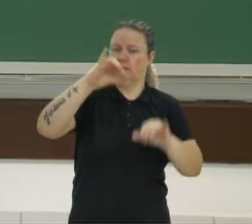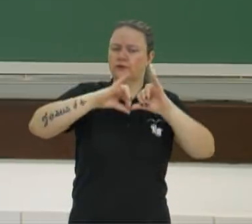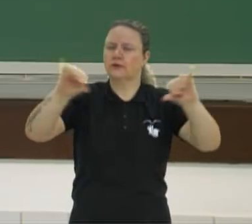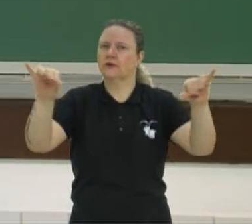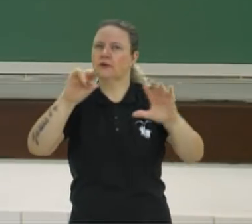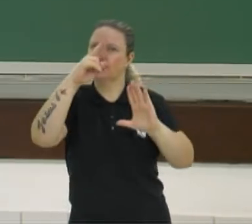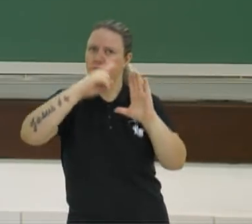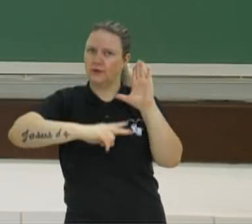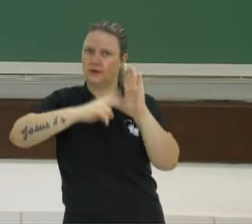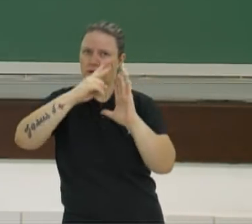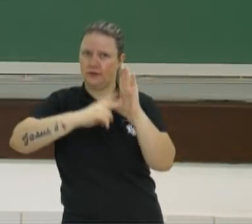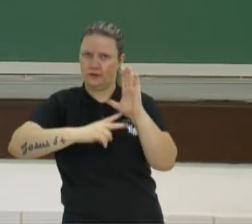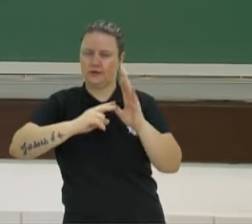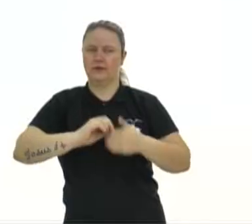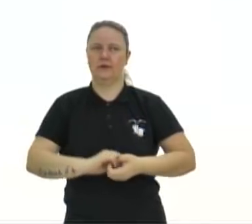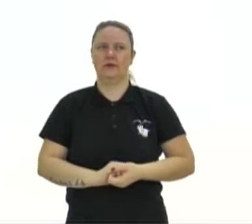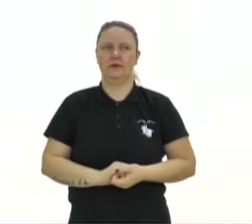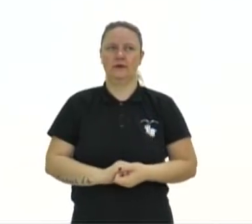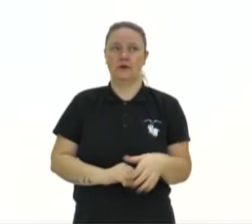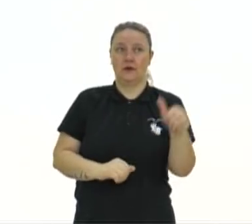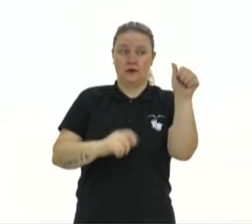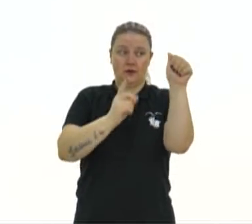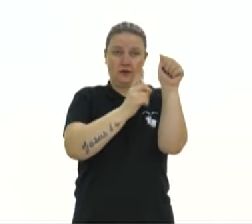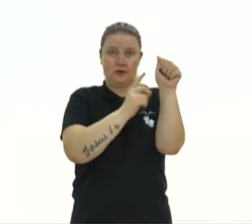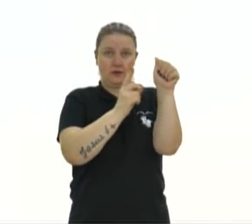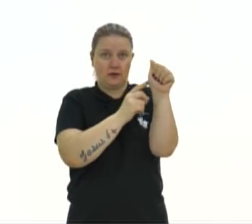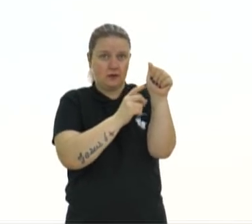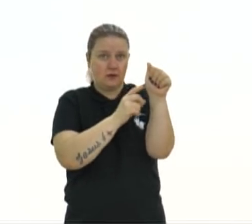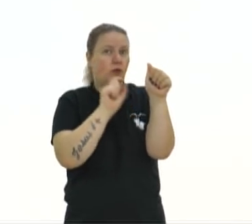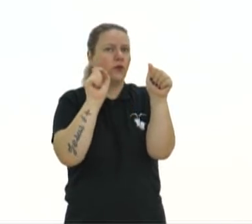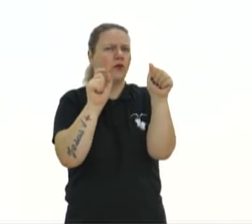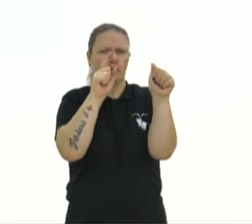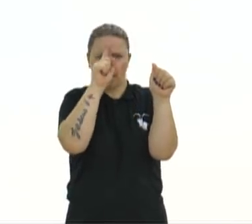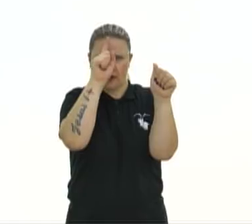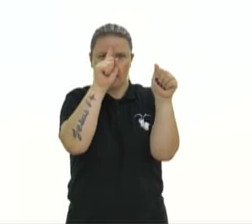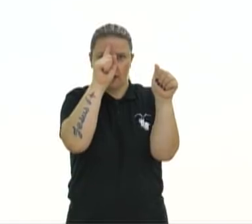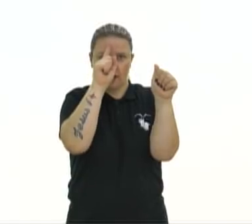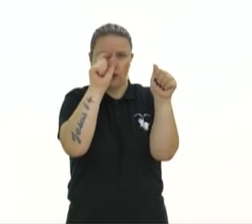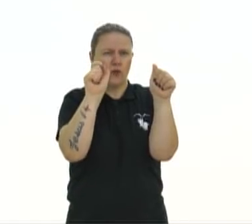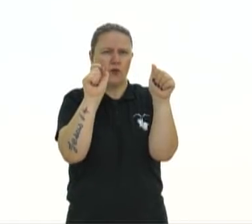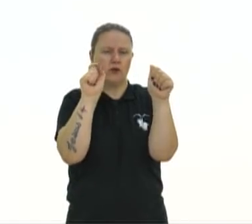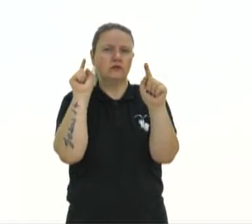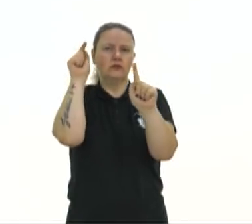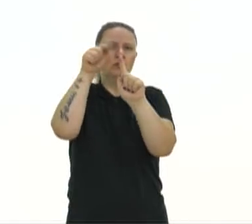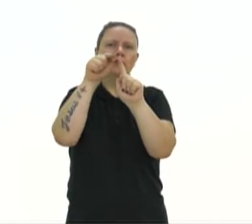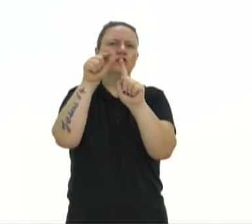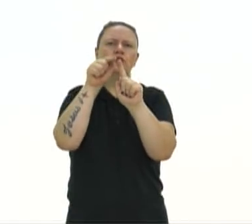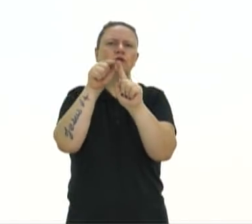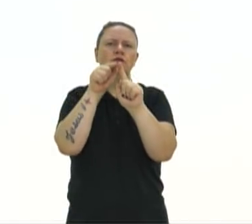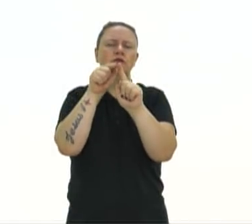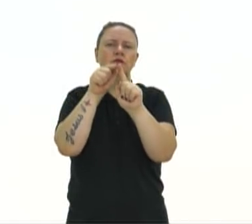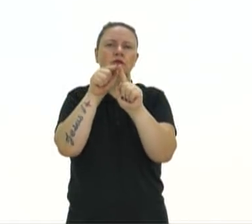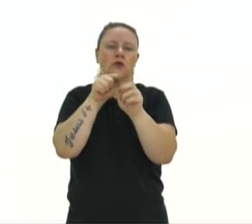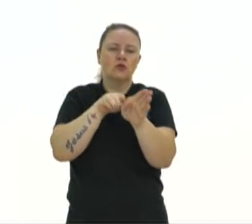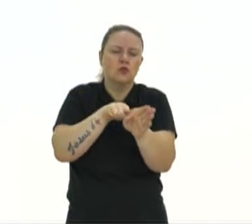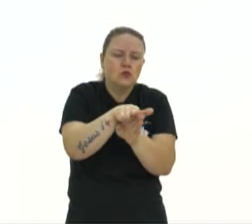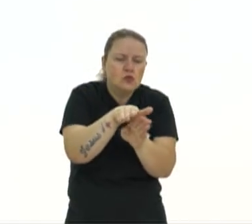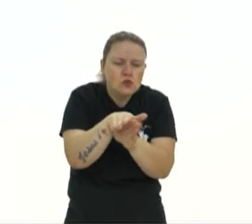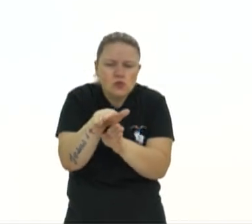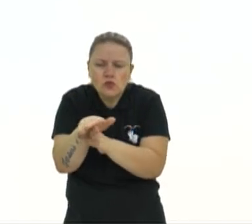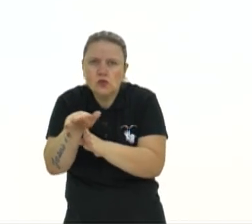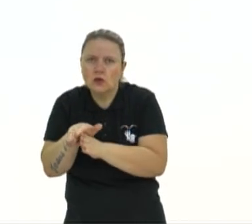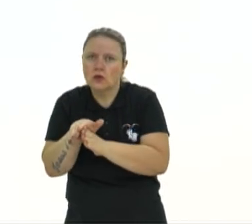você marcou a letra A ideia central da notícia é informar sobre um guia para identificar